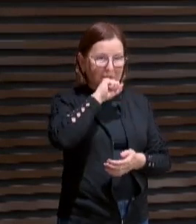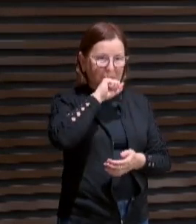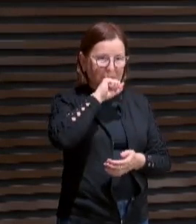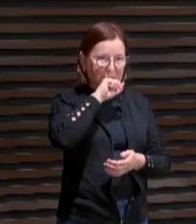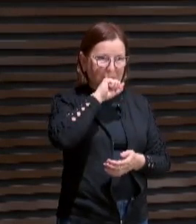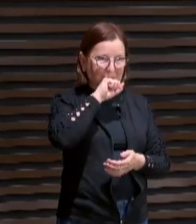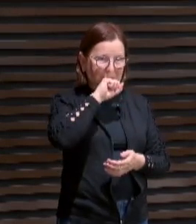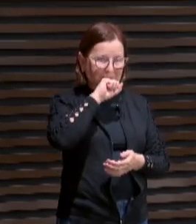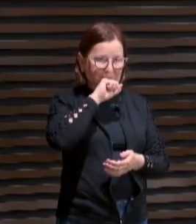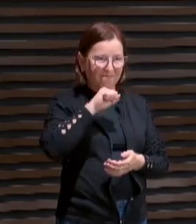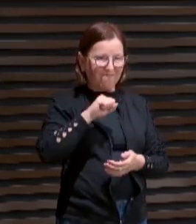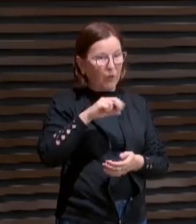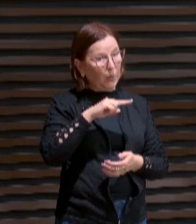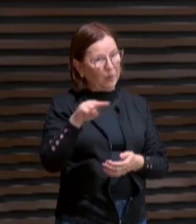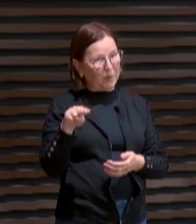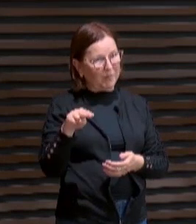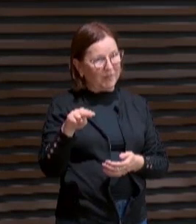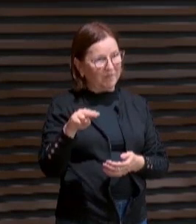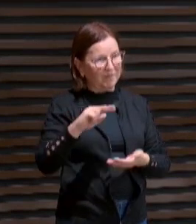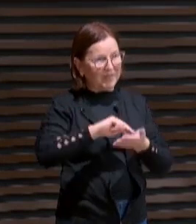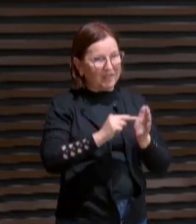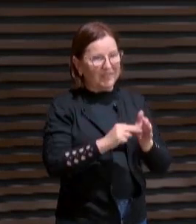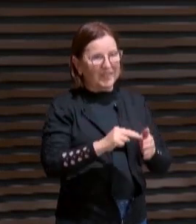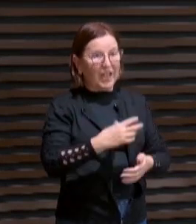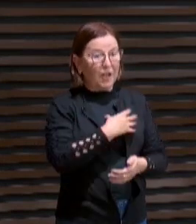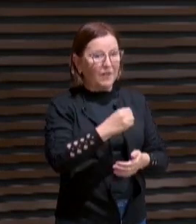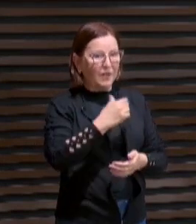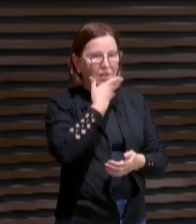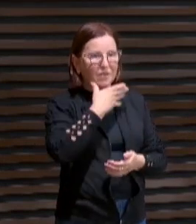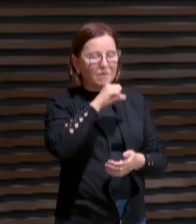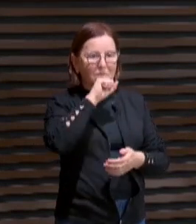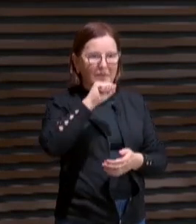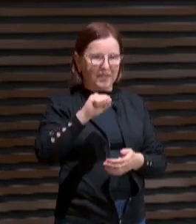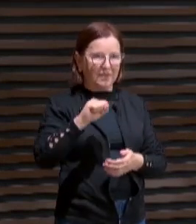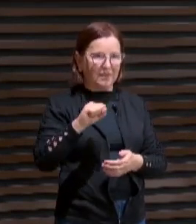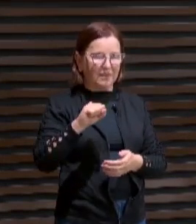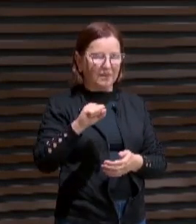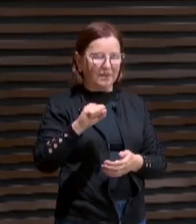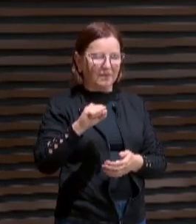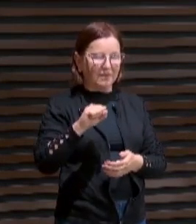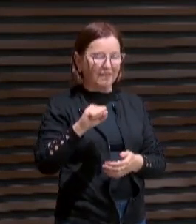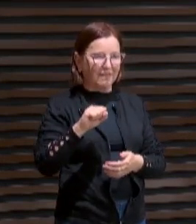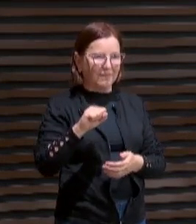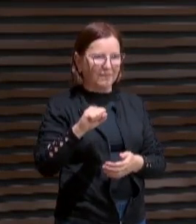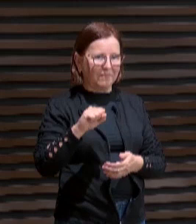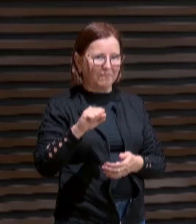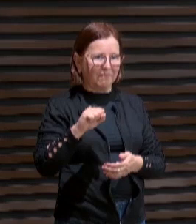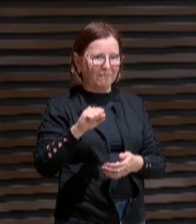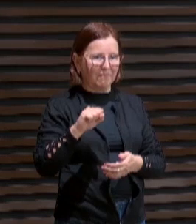Barrabás significa filho do Pai. É Jesus o filho do Pai ou Jesus o filho do